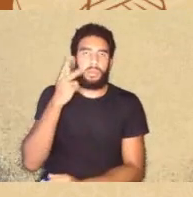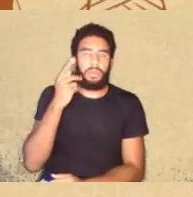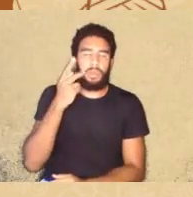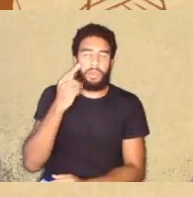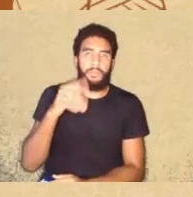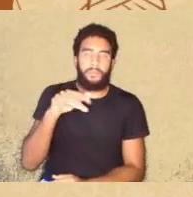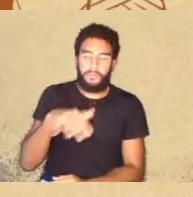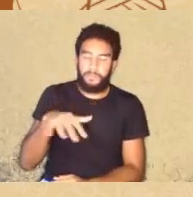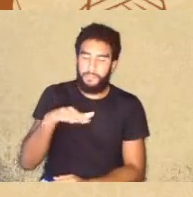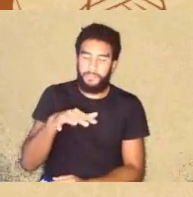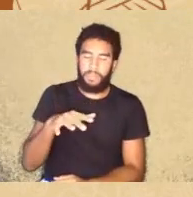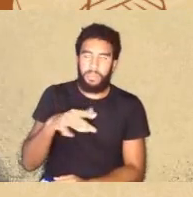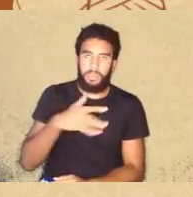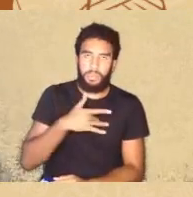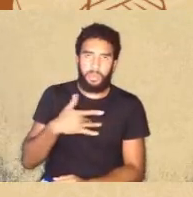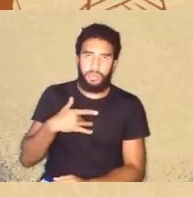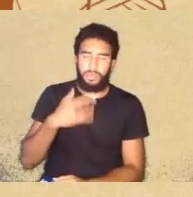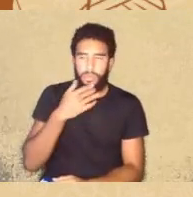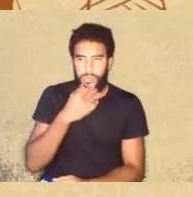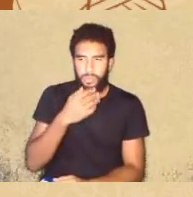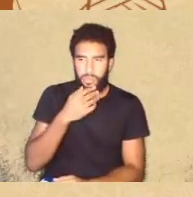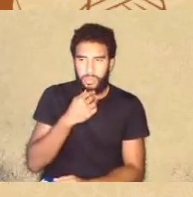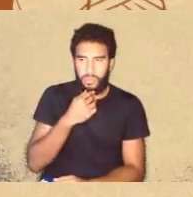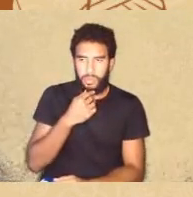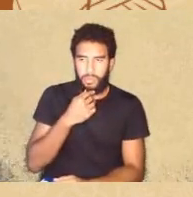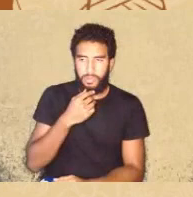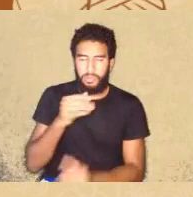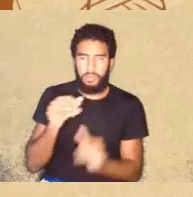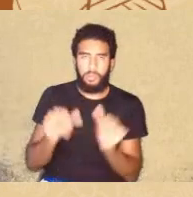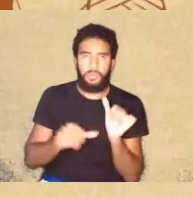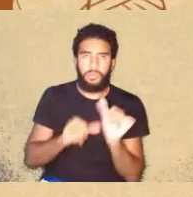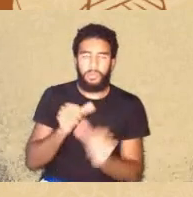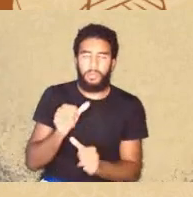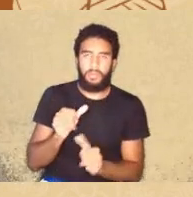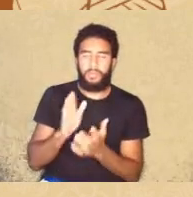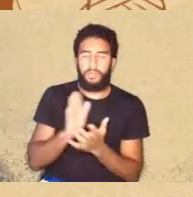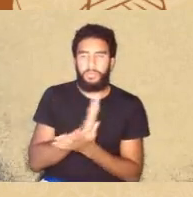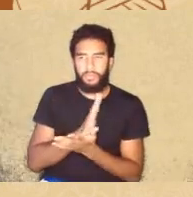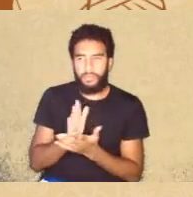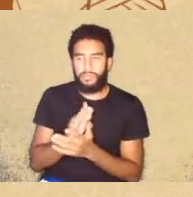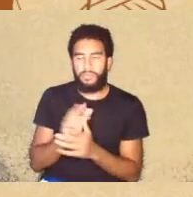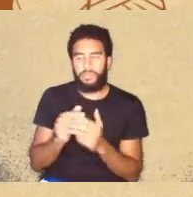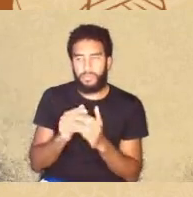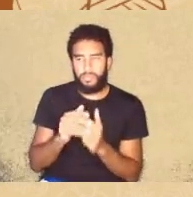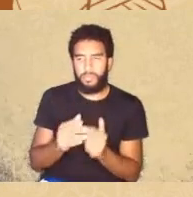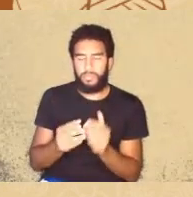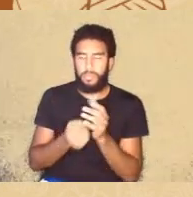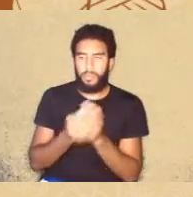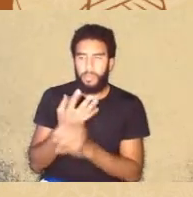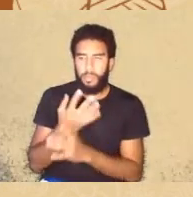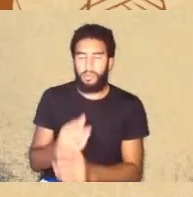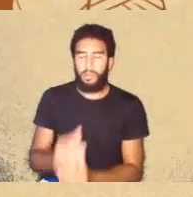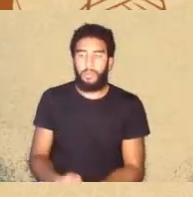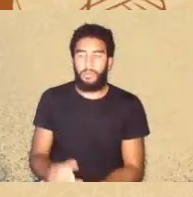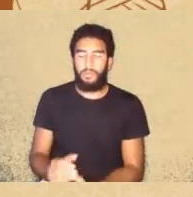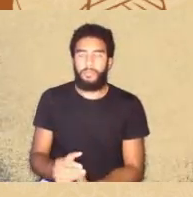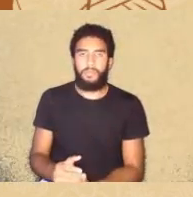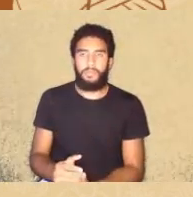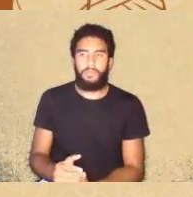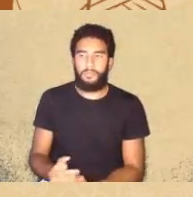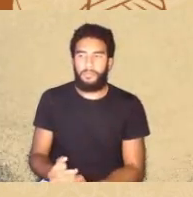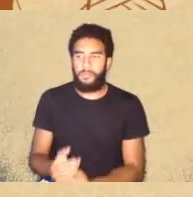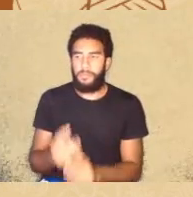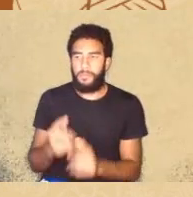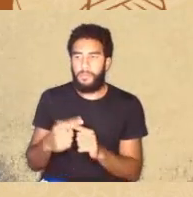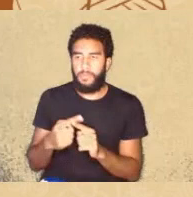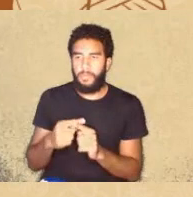do homem mudou algumas perspectivas que há na medicina, para pensar a saúde do